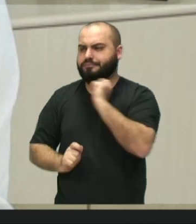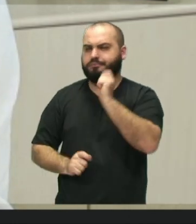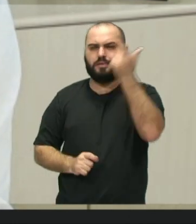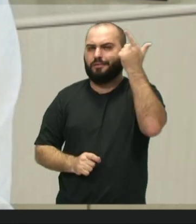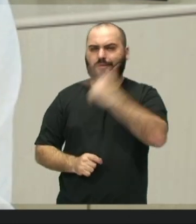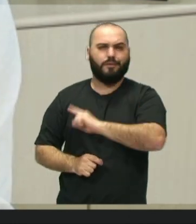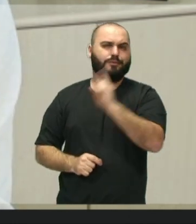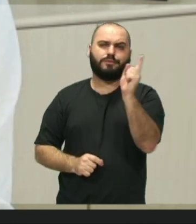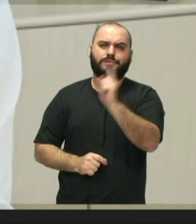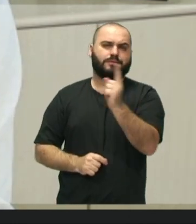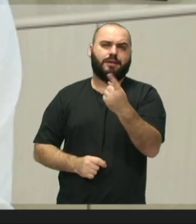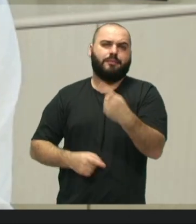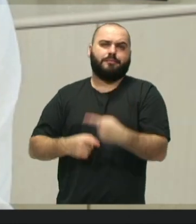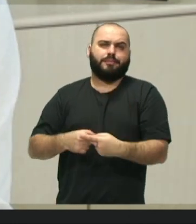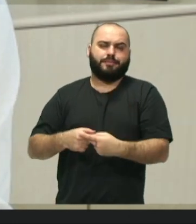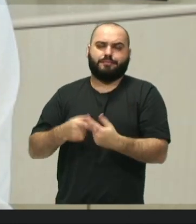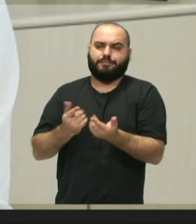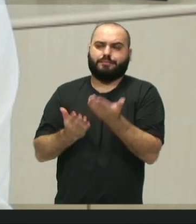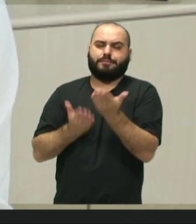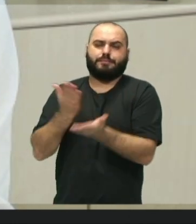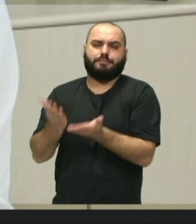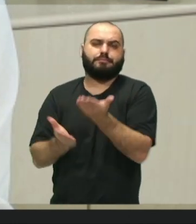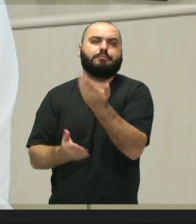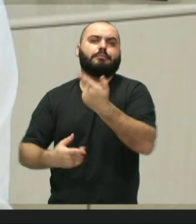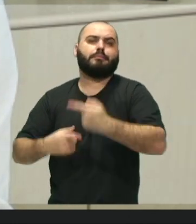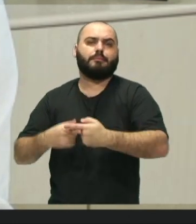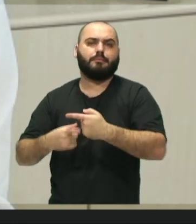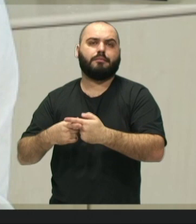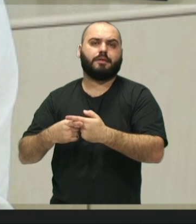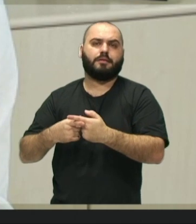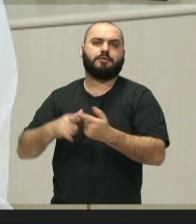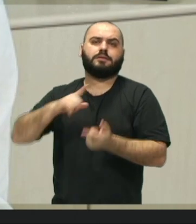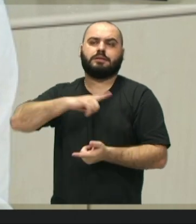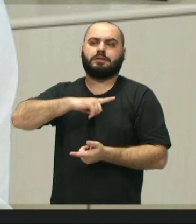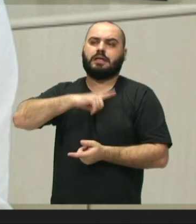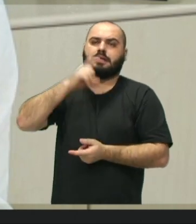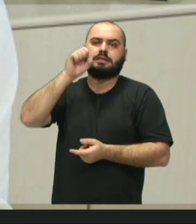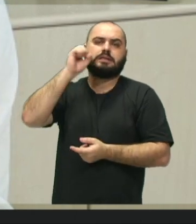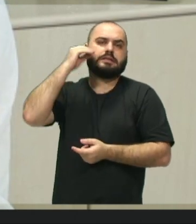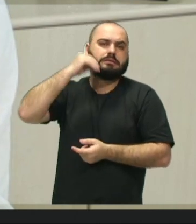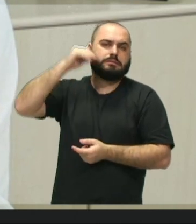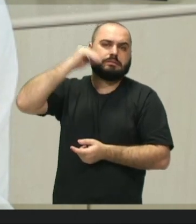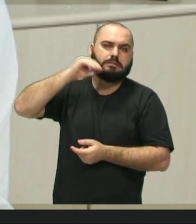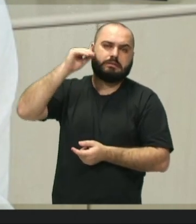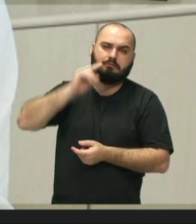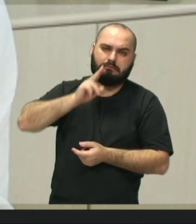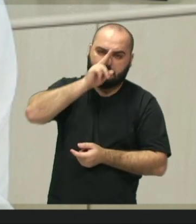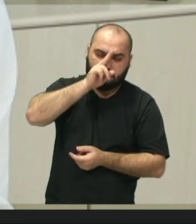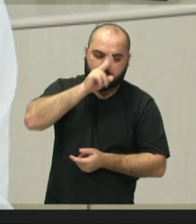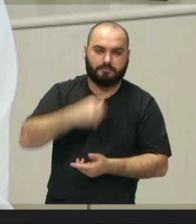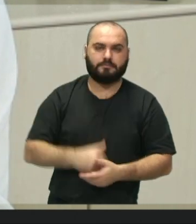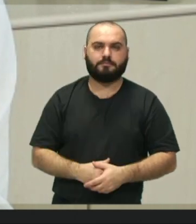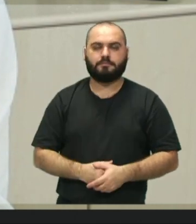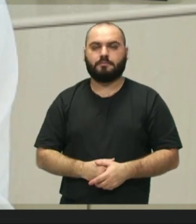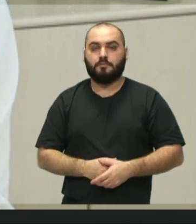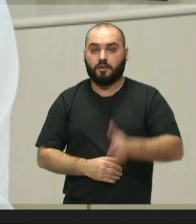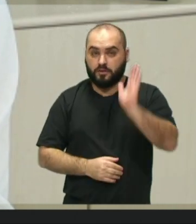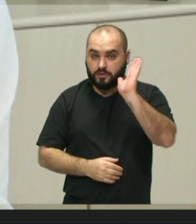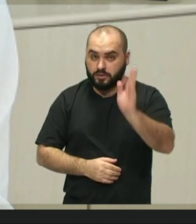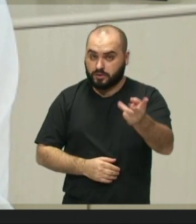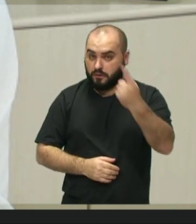fazer o tratamento do seu pescado justamente por conta desse problema da salinidade. Então, perceba o tamanho